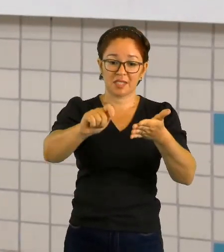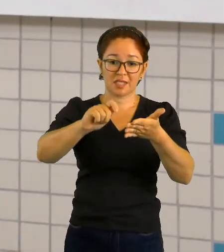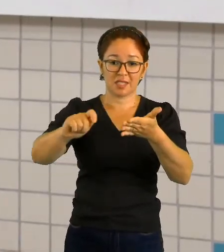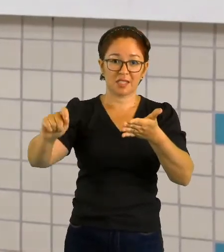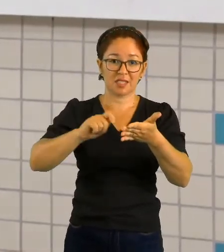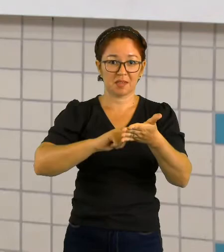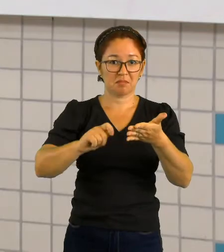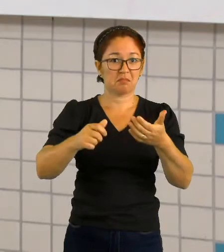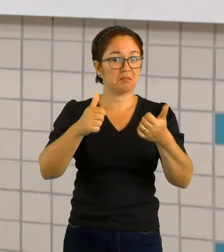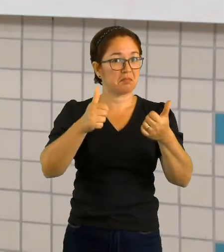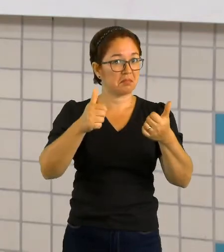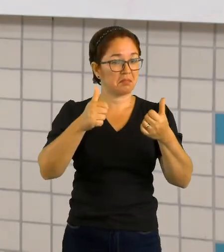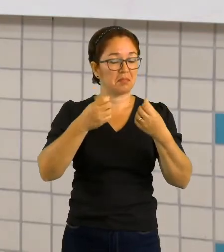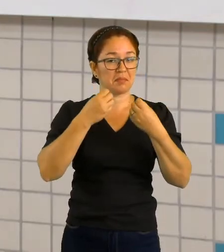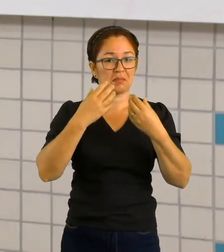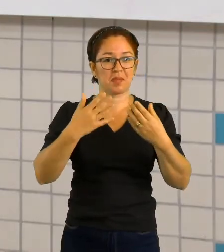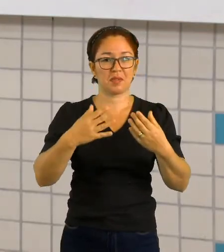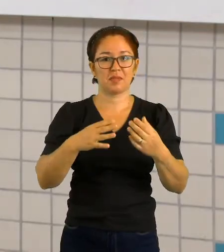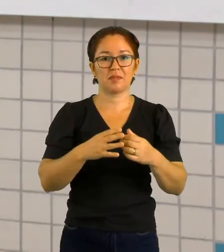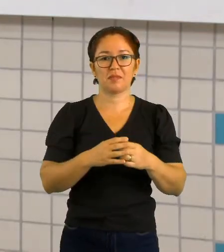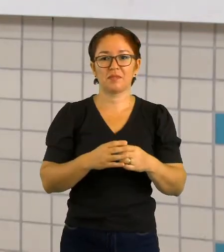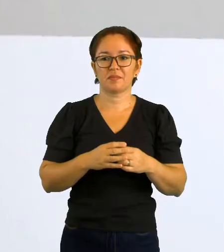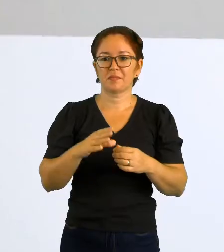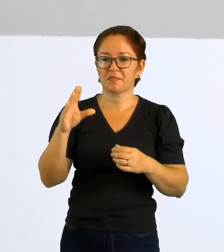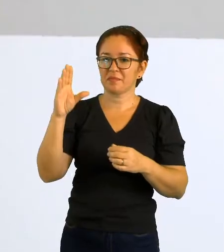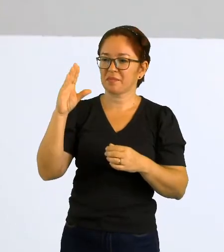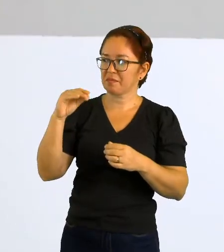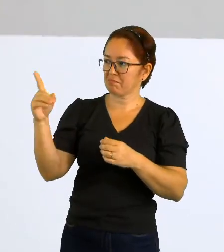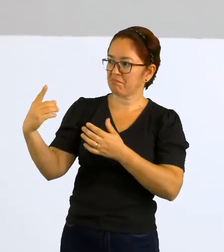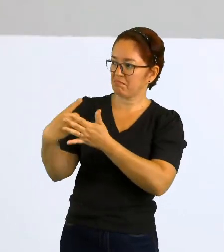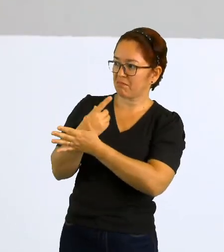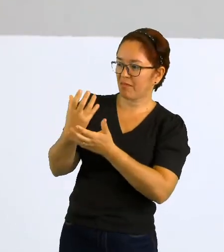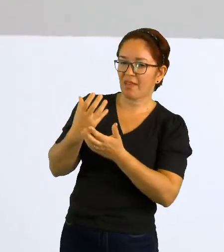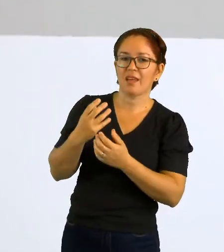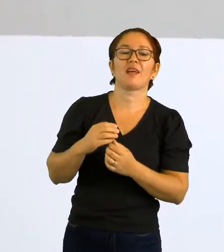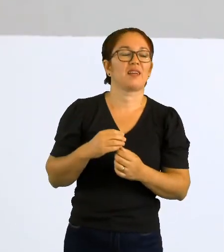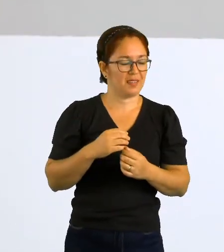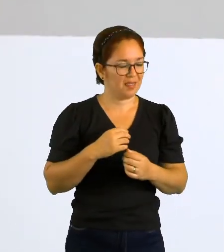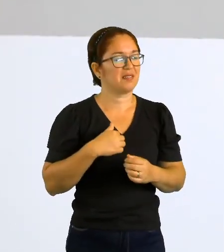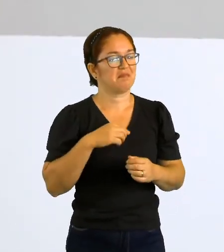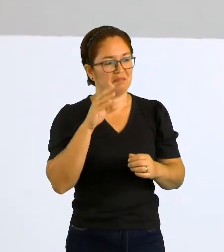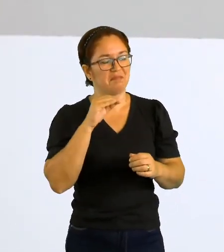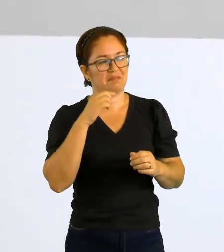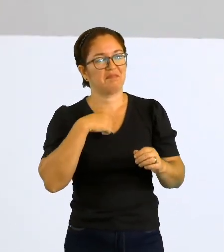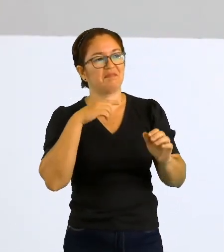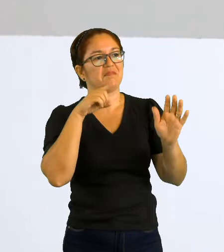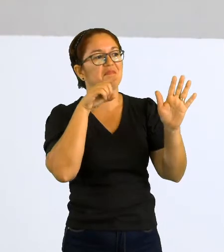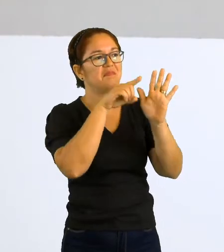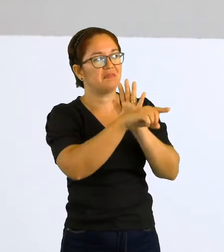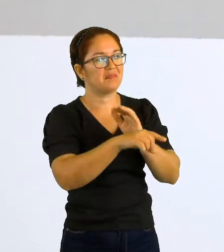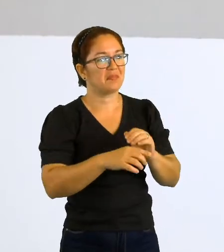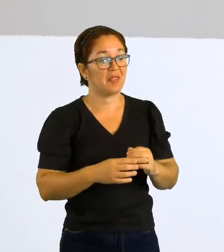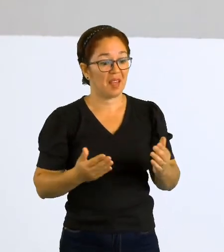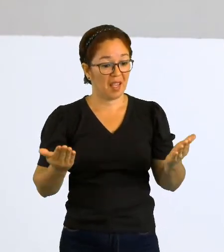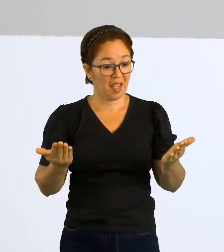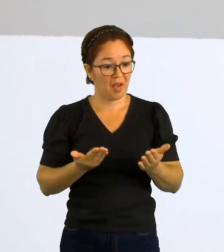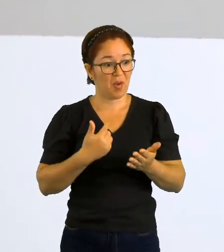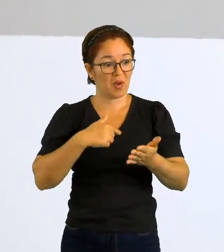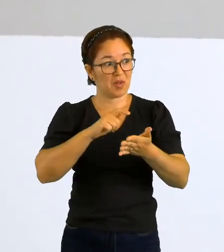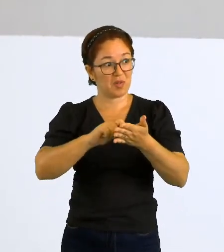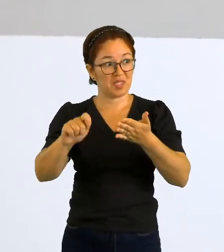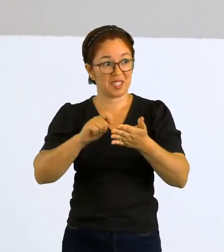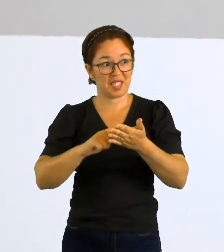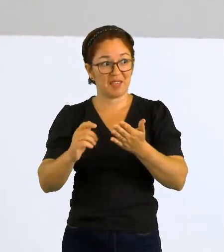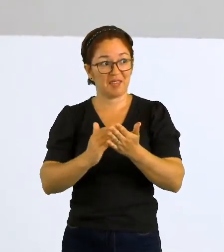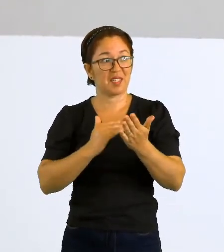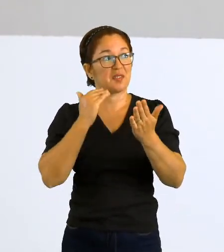alfabética. Alguma pergunta, Fava? Sim, prof. Agora eu comecei a escrever mais depois que eu comecei a